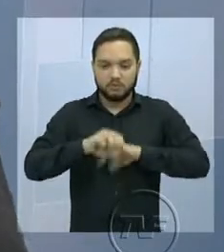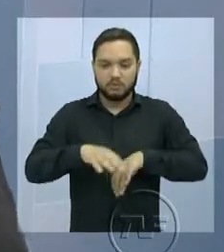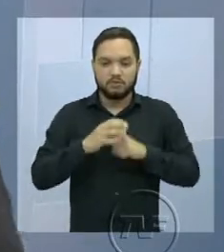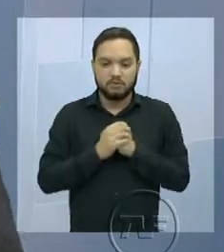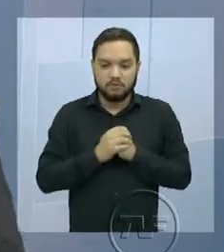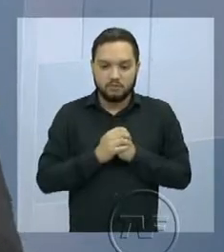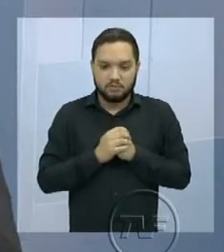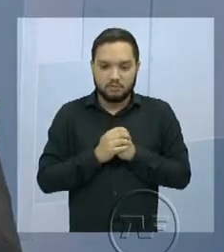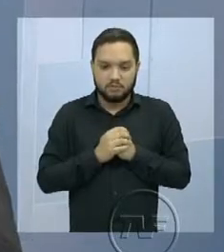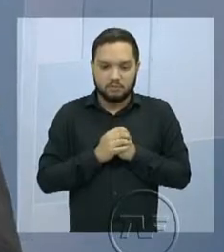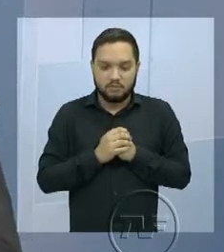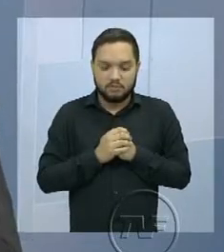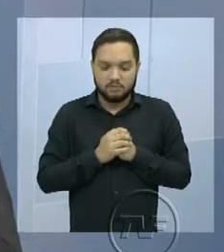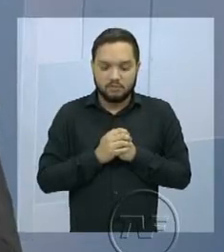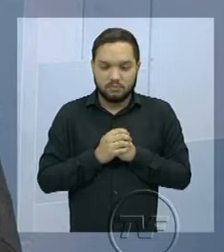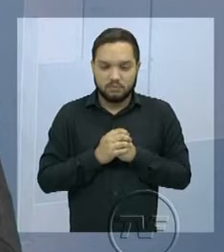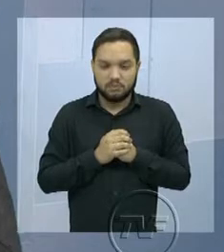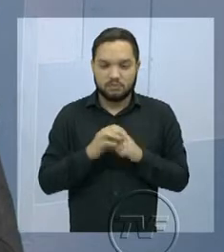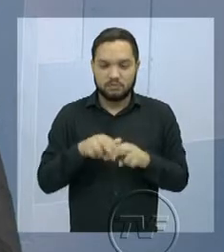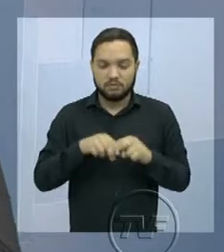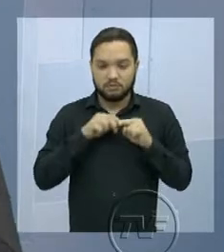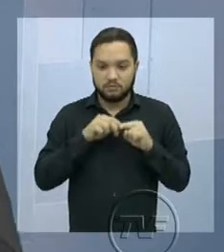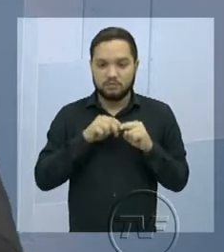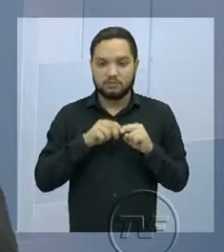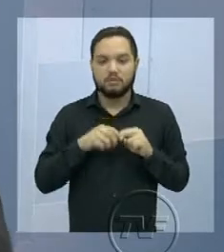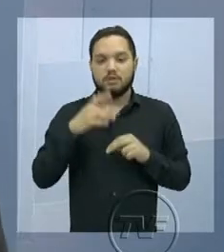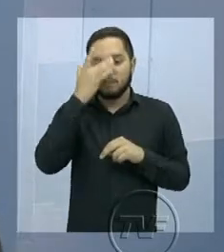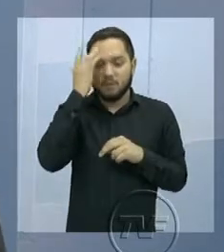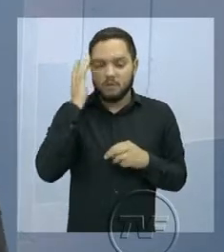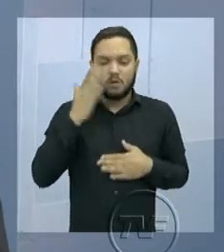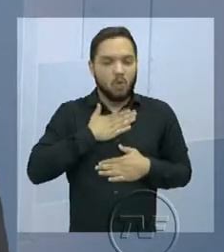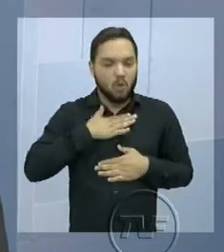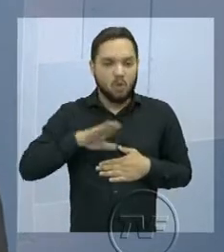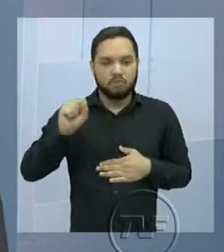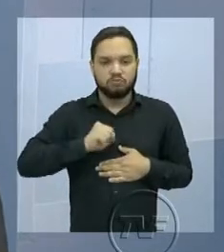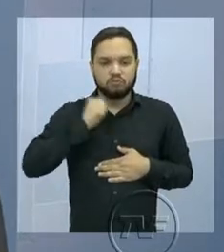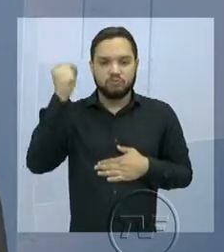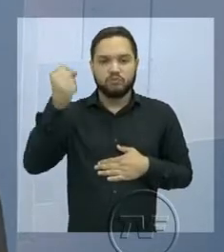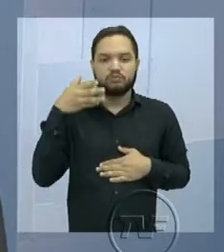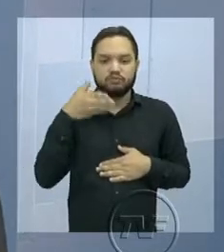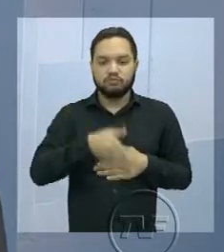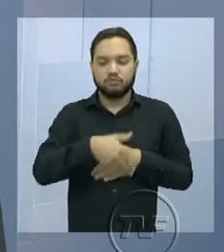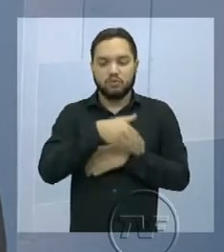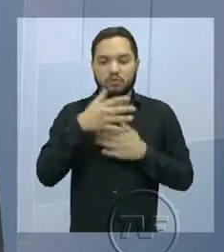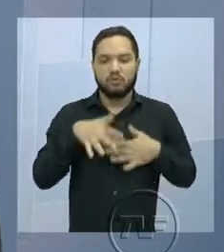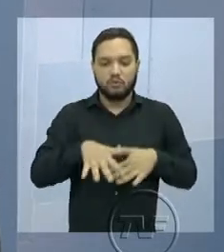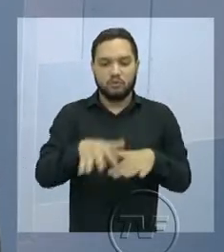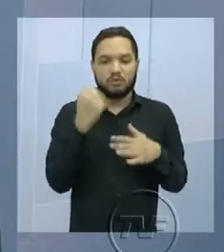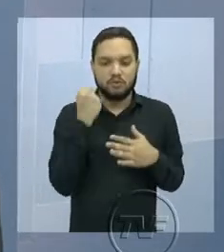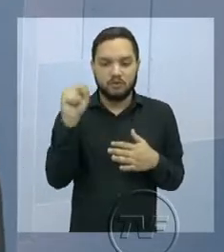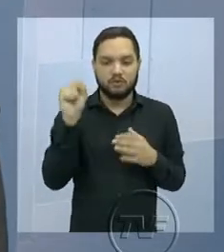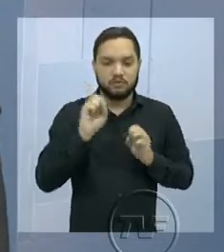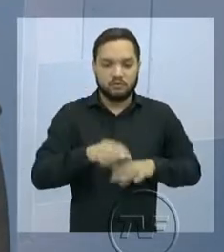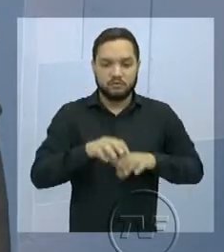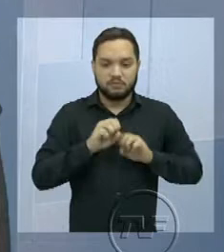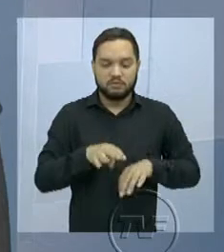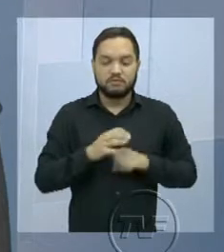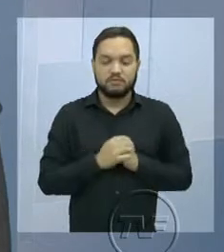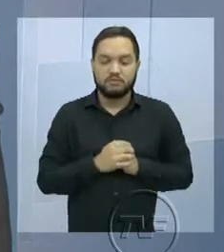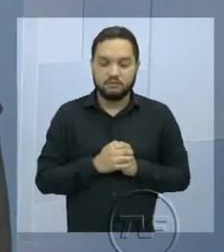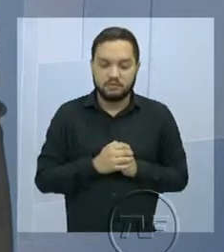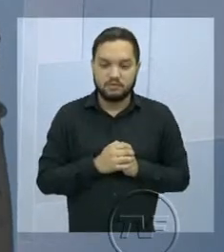e contra-informação tão profunda que jogou milhares de pessoas em defesa da educação, como se a mesma